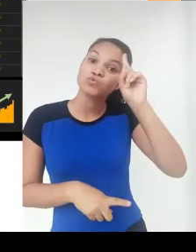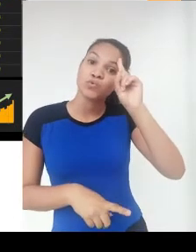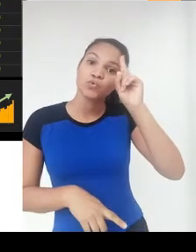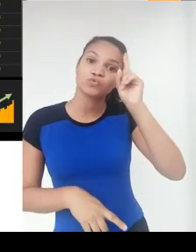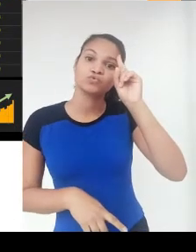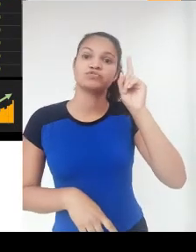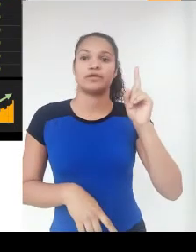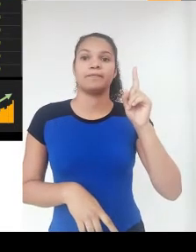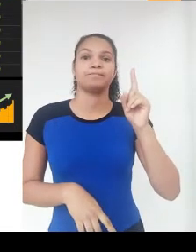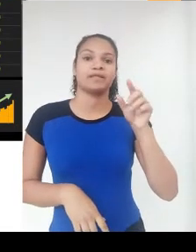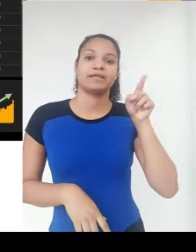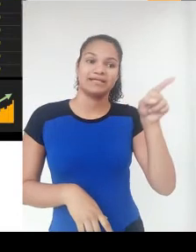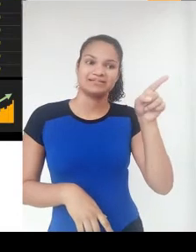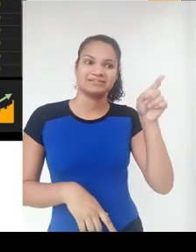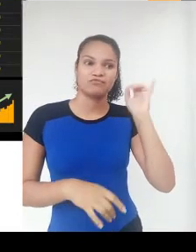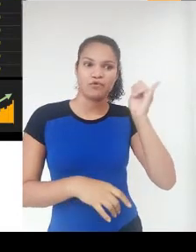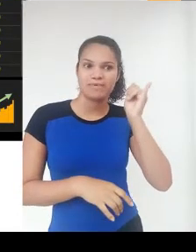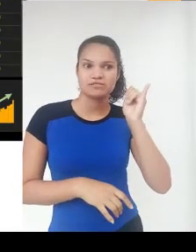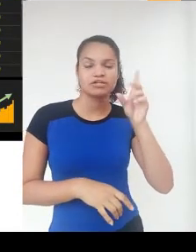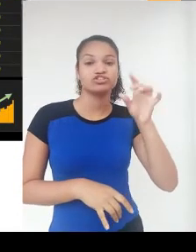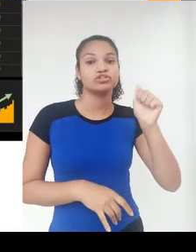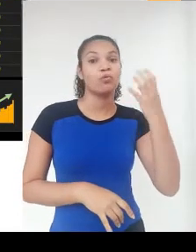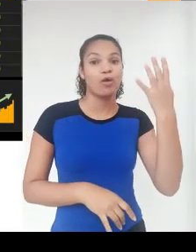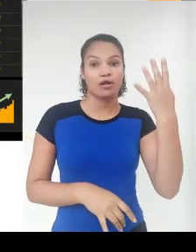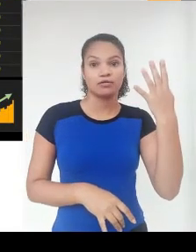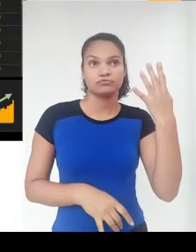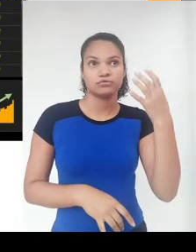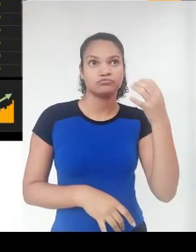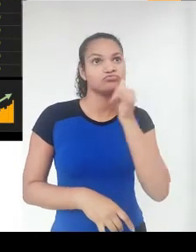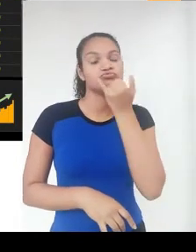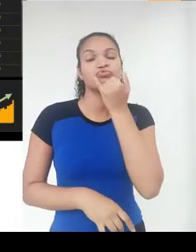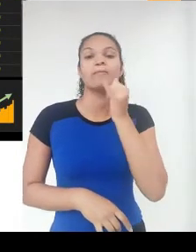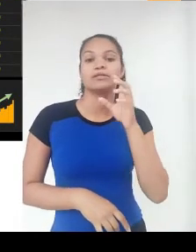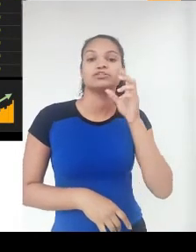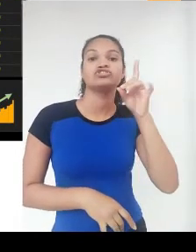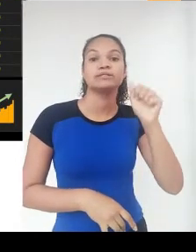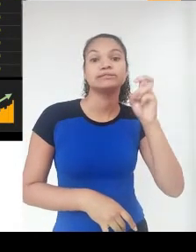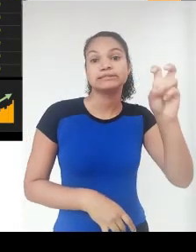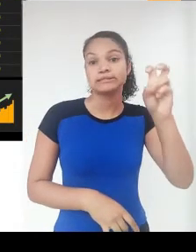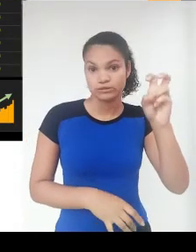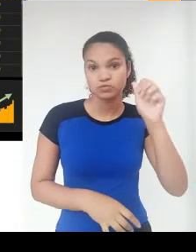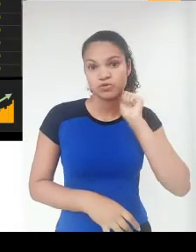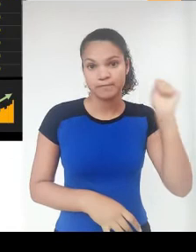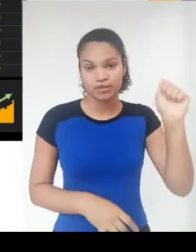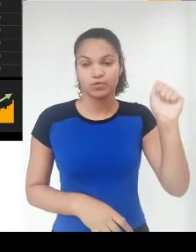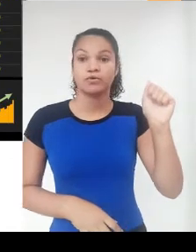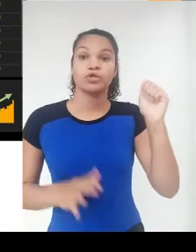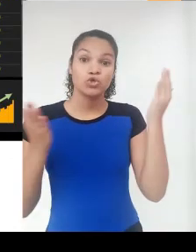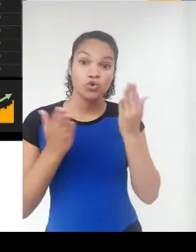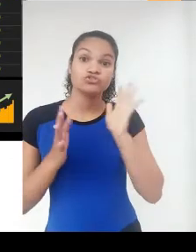dia 4 ainda, do dia 5, melhor dizendo, dia 5 de abril, do cenário no mundo. Então, hoje nós temos confirmados